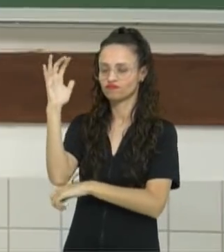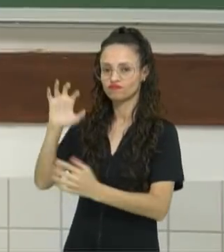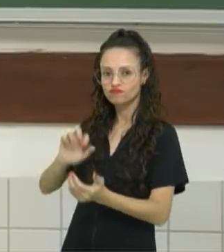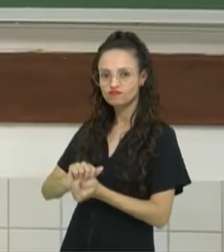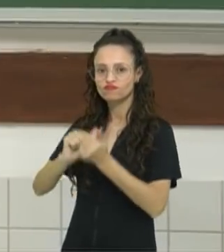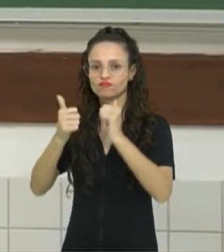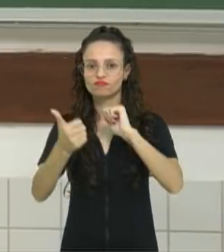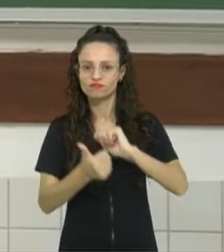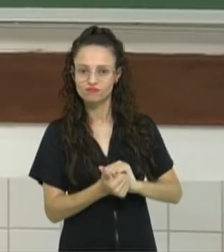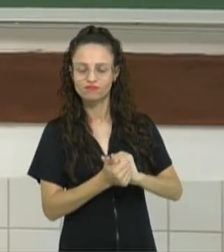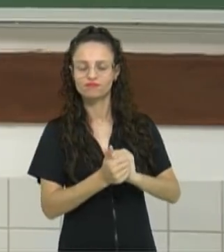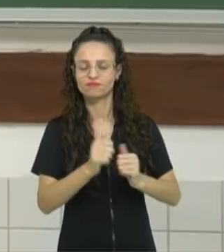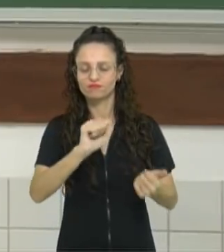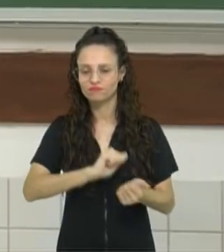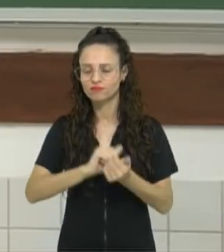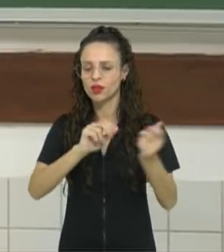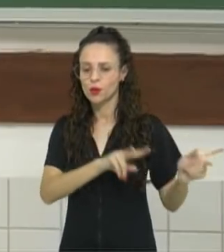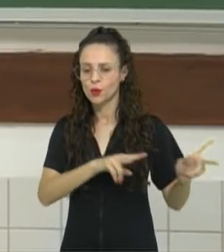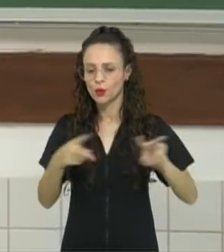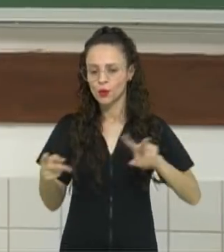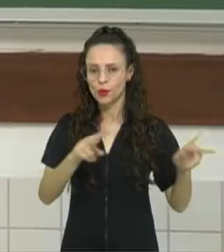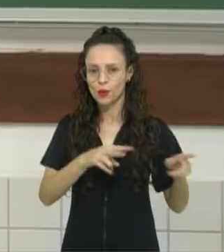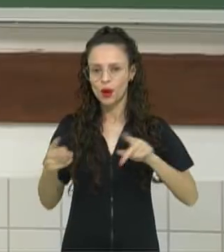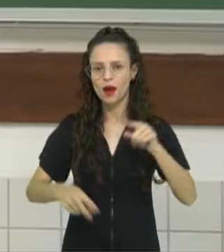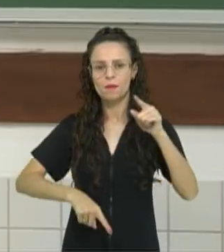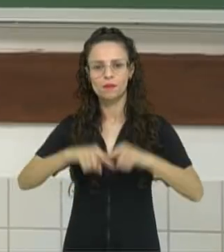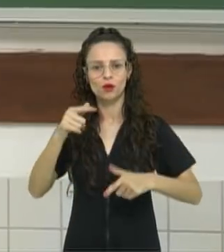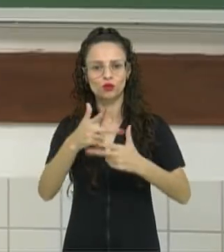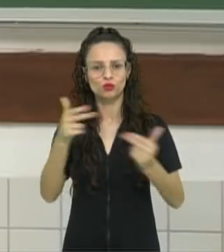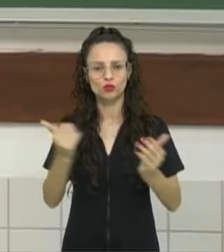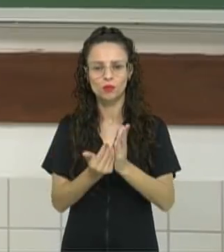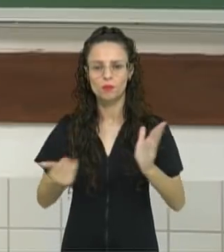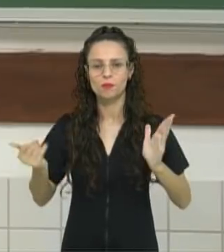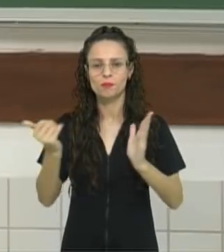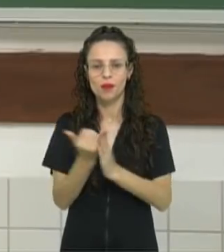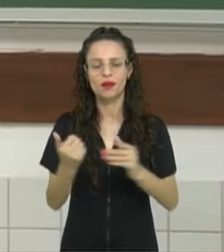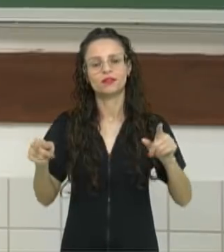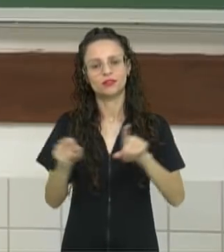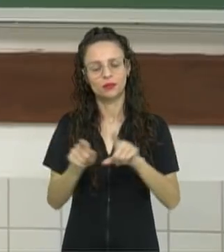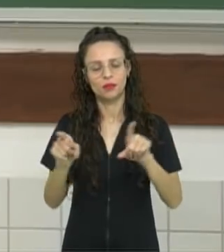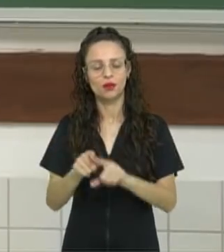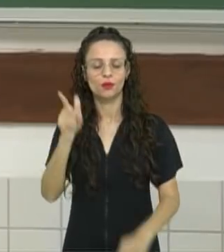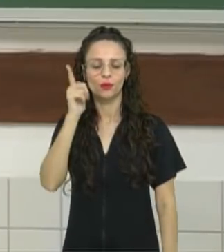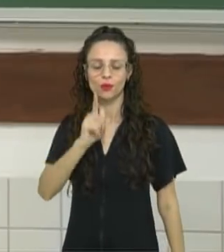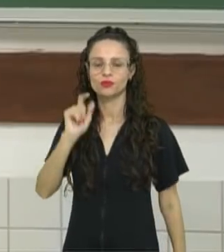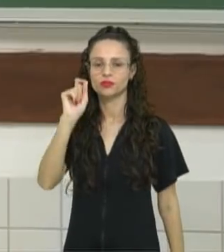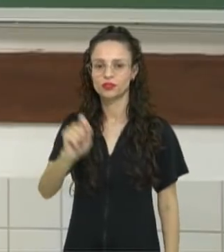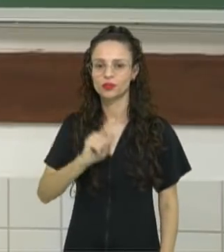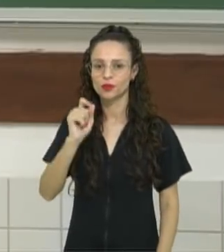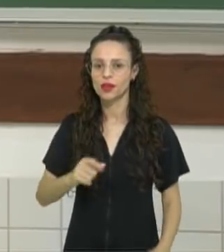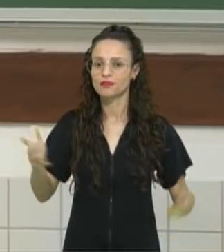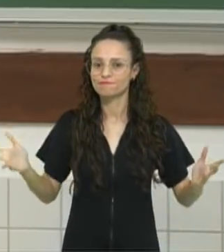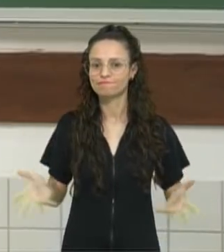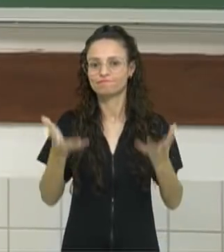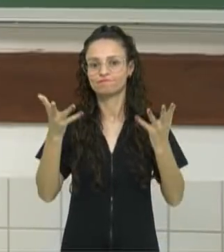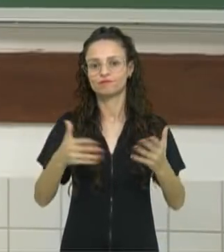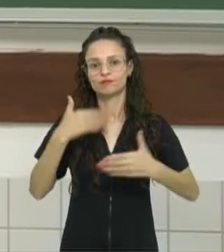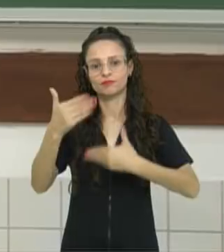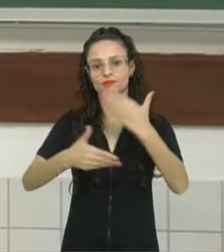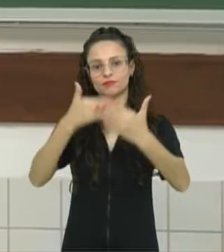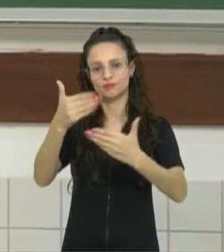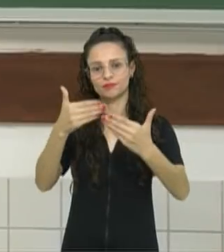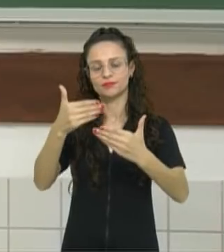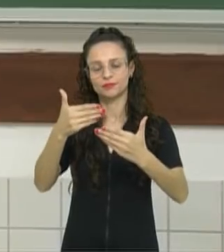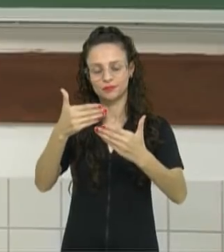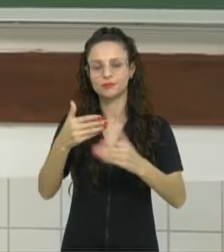recursos em produtos, numa quantidade maior e mais produtos, e assim vão estar ali contribuindo para o